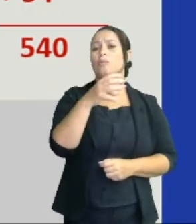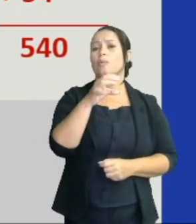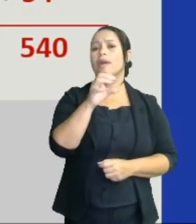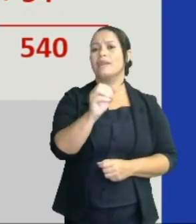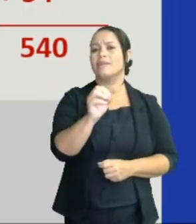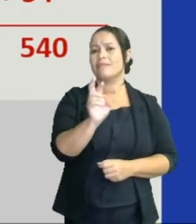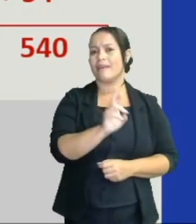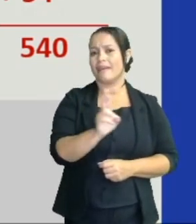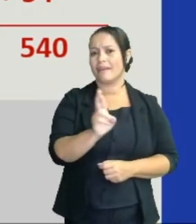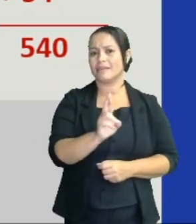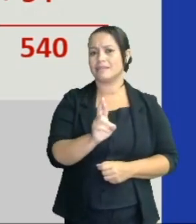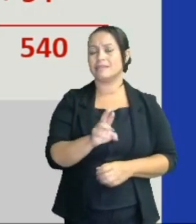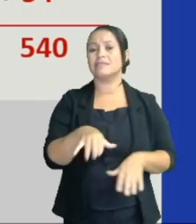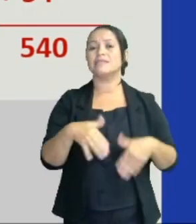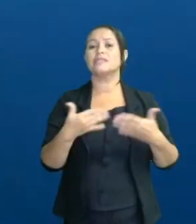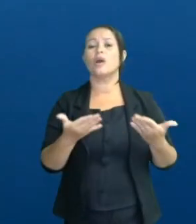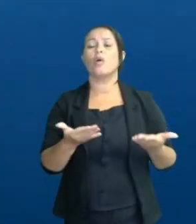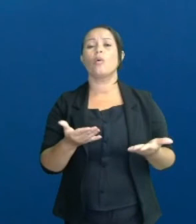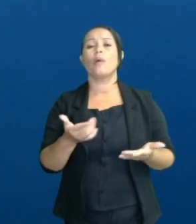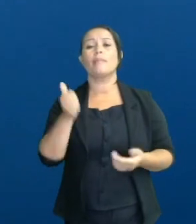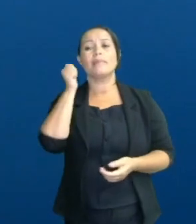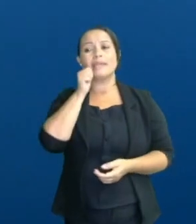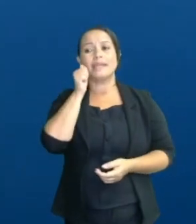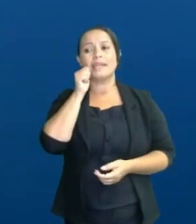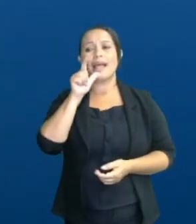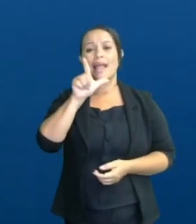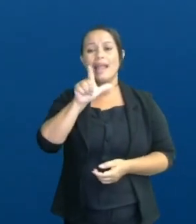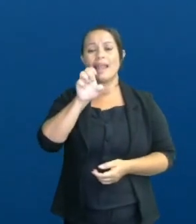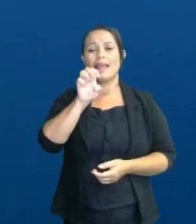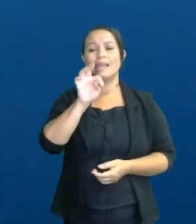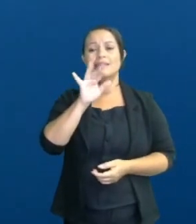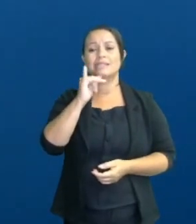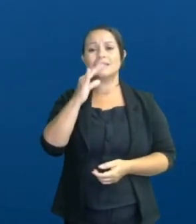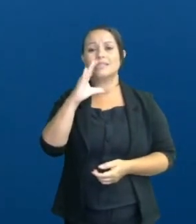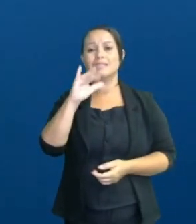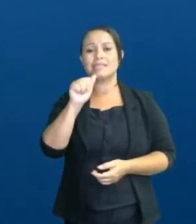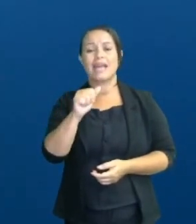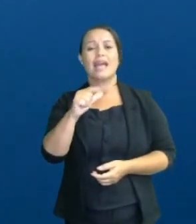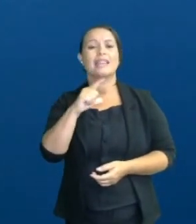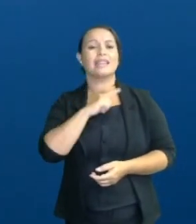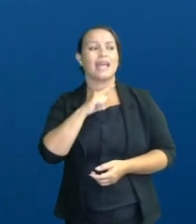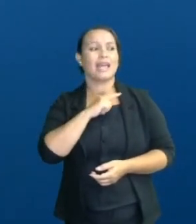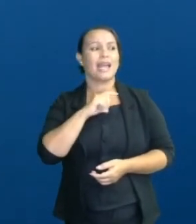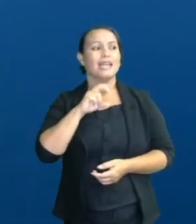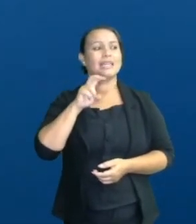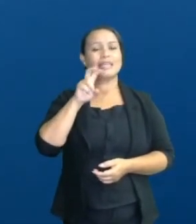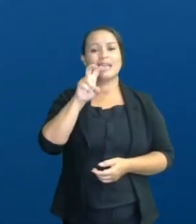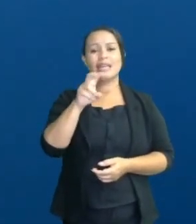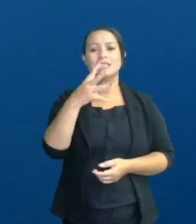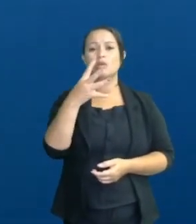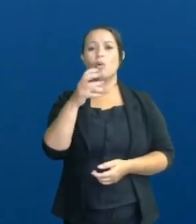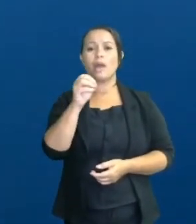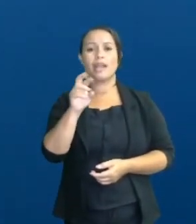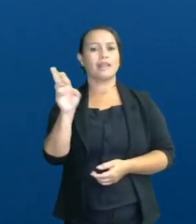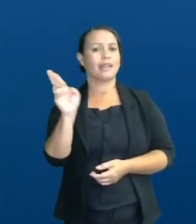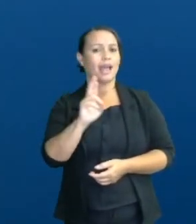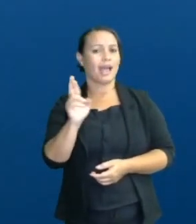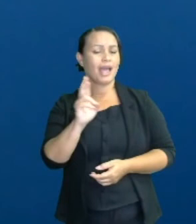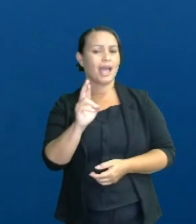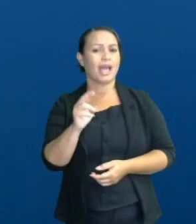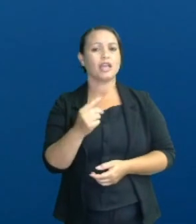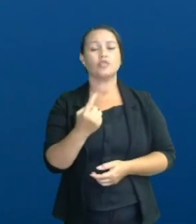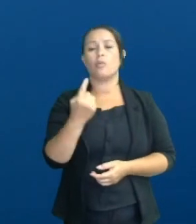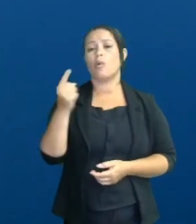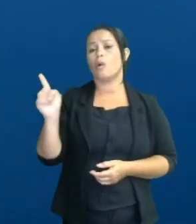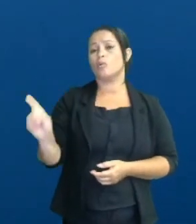540. Então, ó, Letícia receberá R$ 540 por